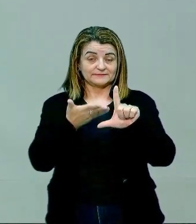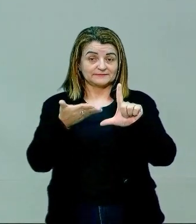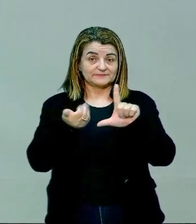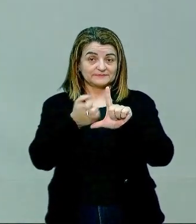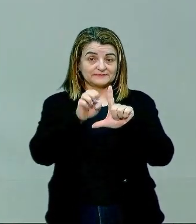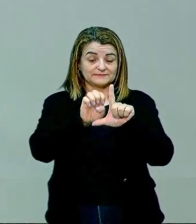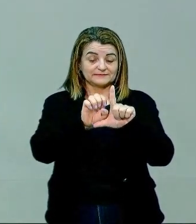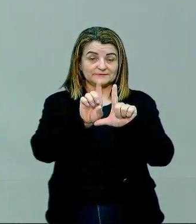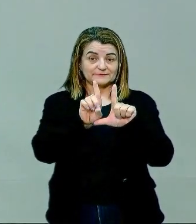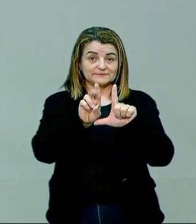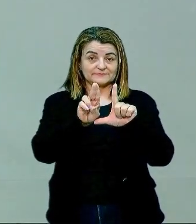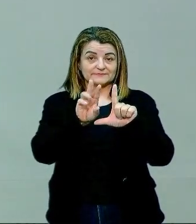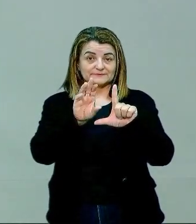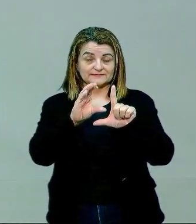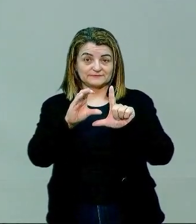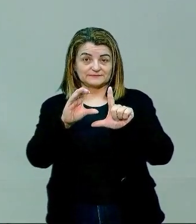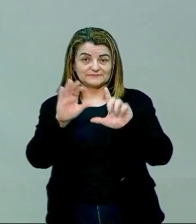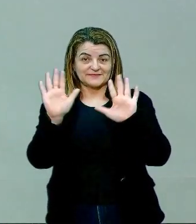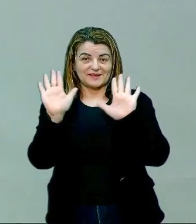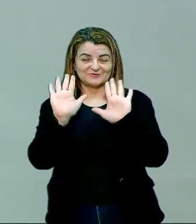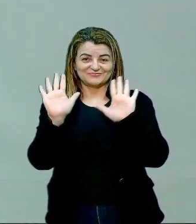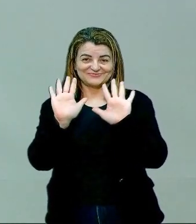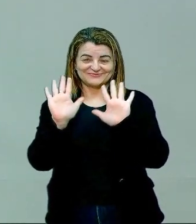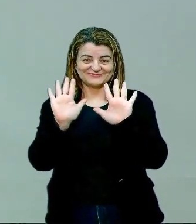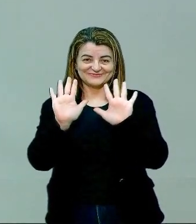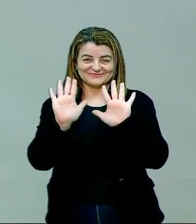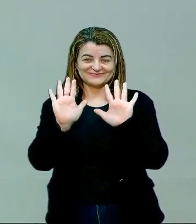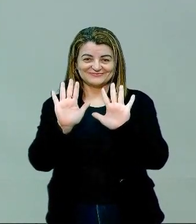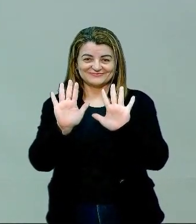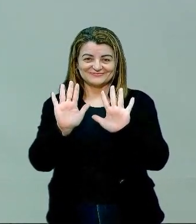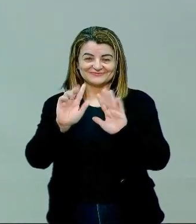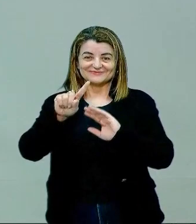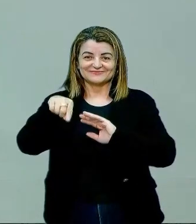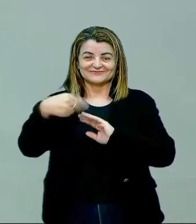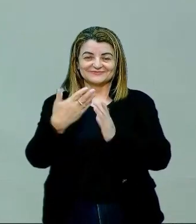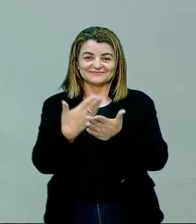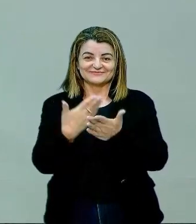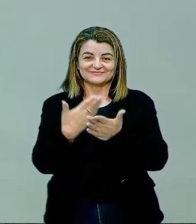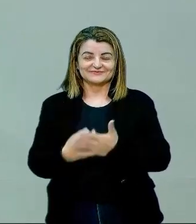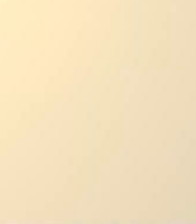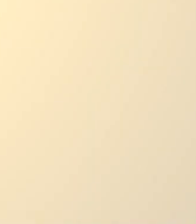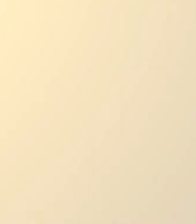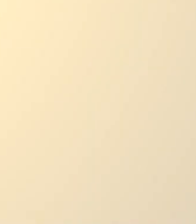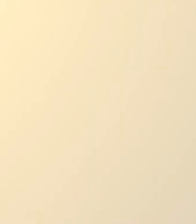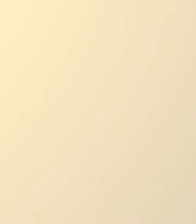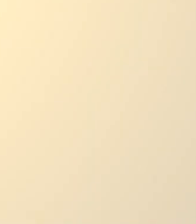Eduque, ok? Bye bye, see you next class. Tchau, tchau e até a próxima aula.